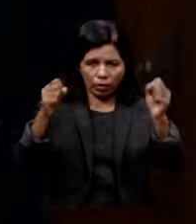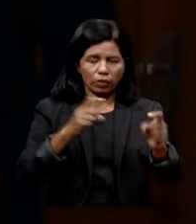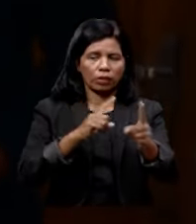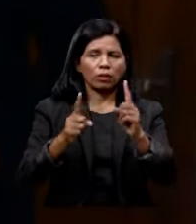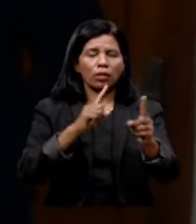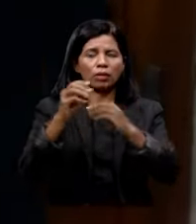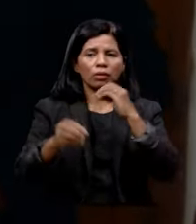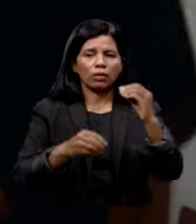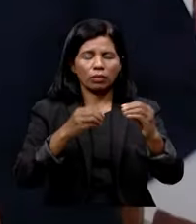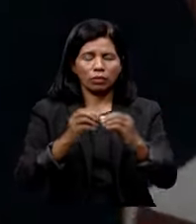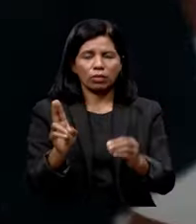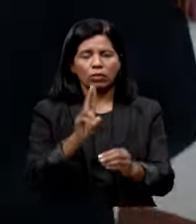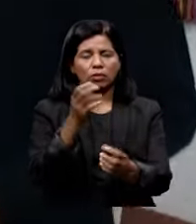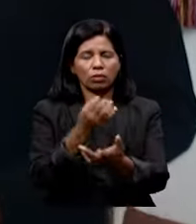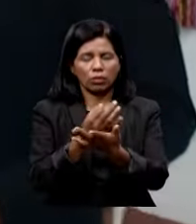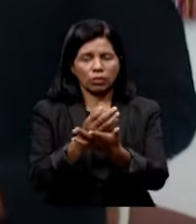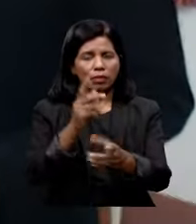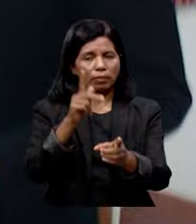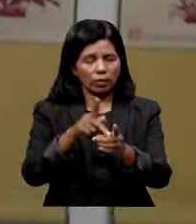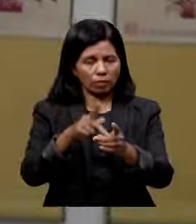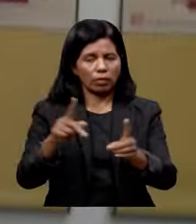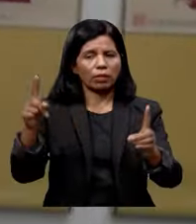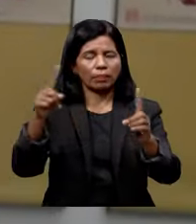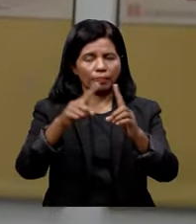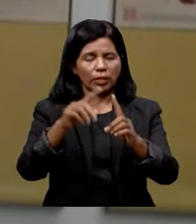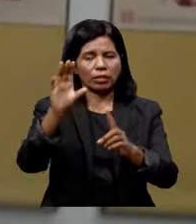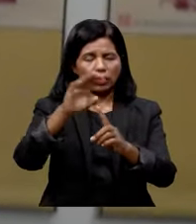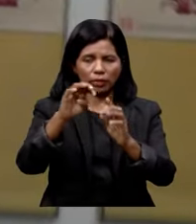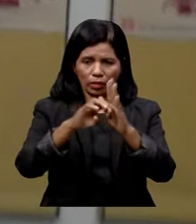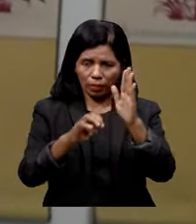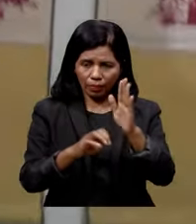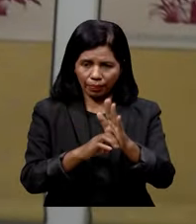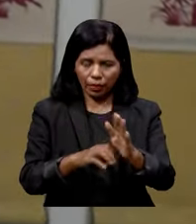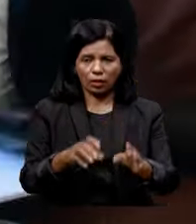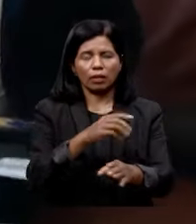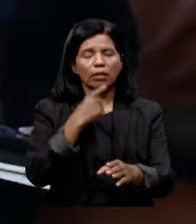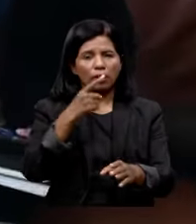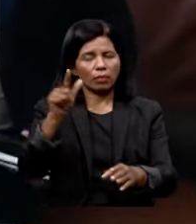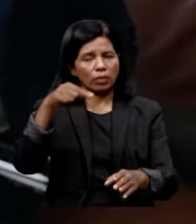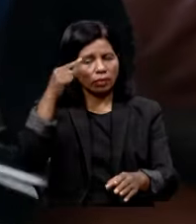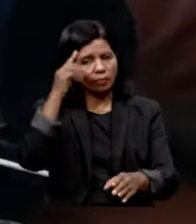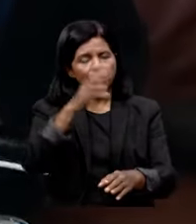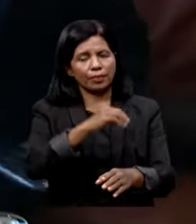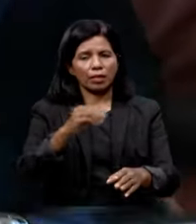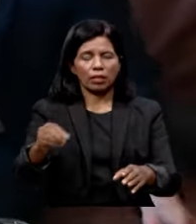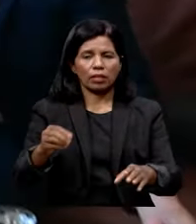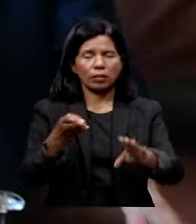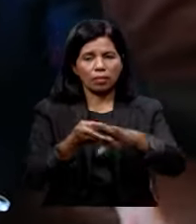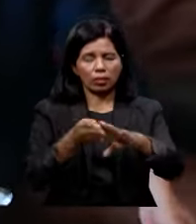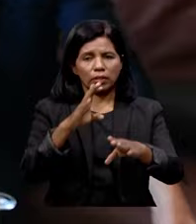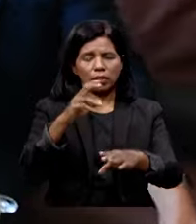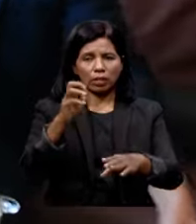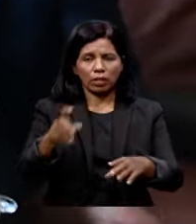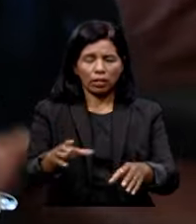relata com a gestão Fundo Mineral Nien, base festado. E encontro ne, Horta propõe para o governador Banco Central Timor-Leste, ato